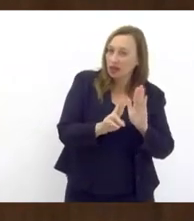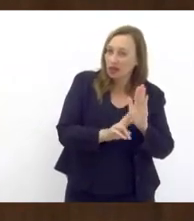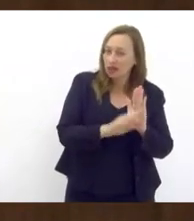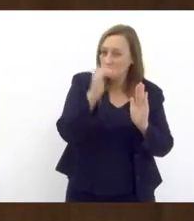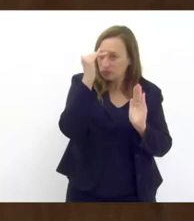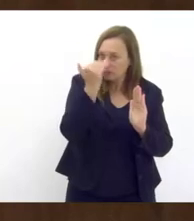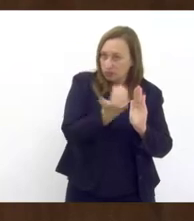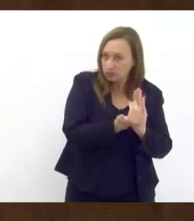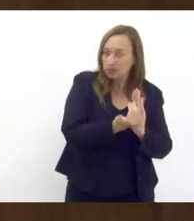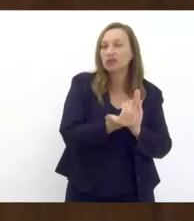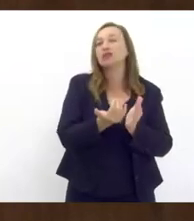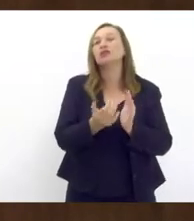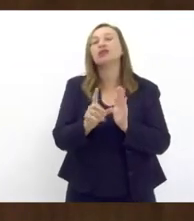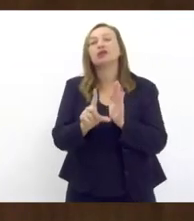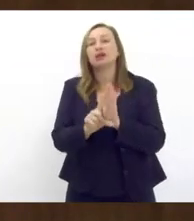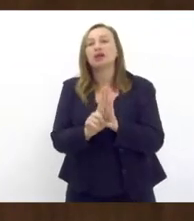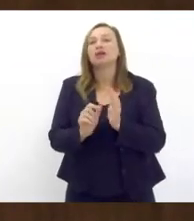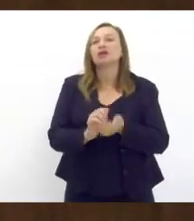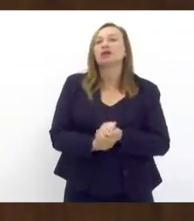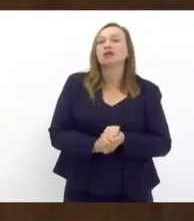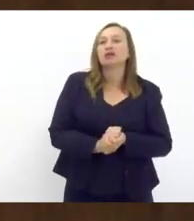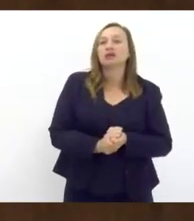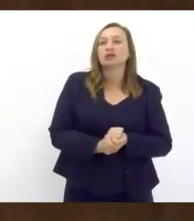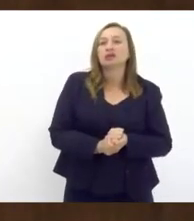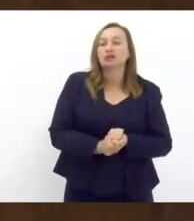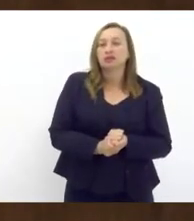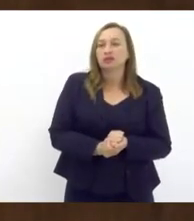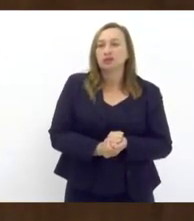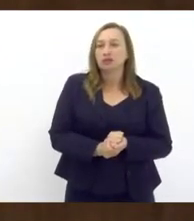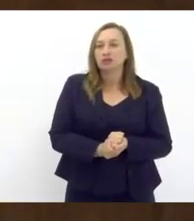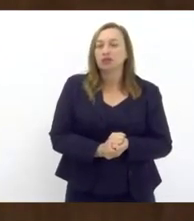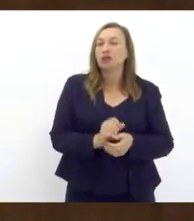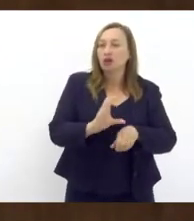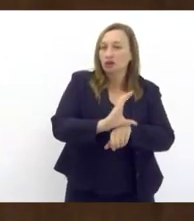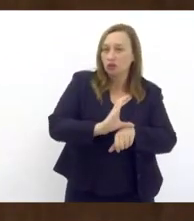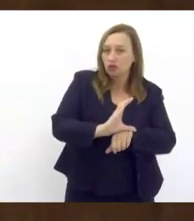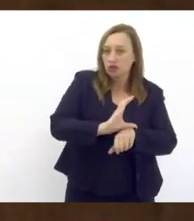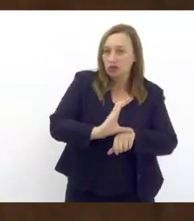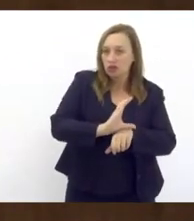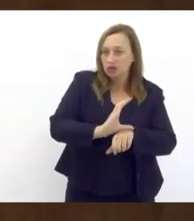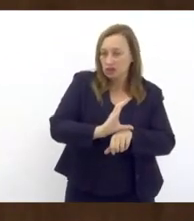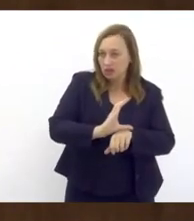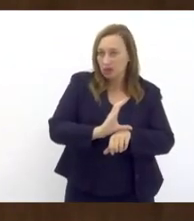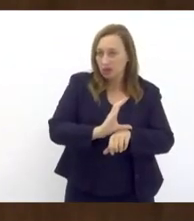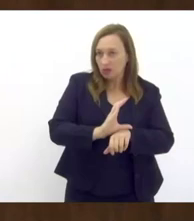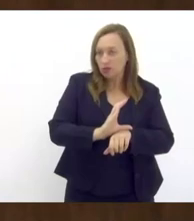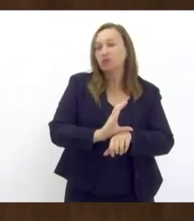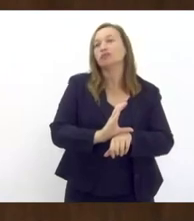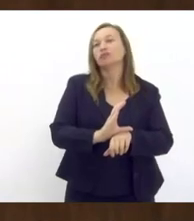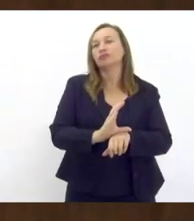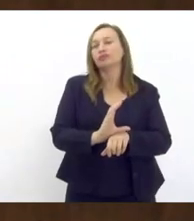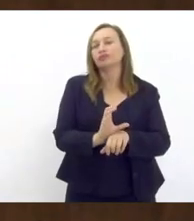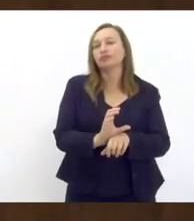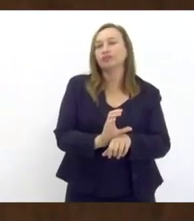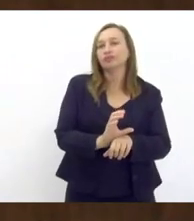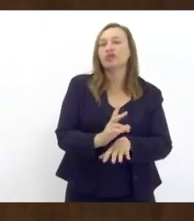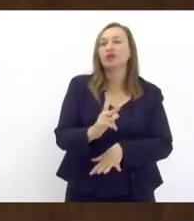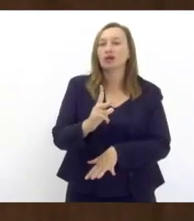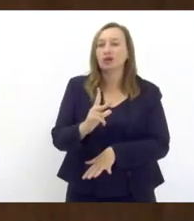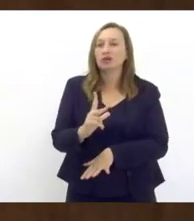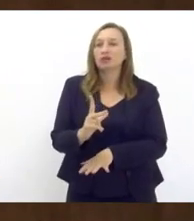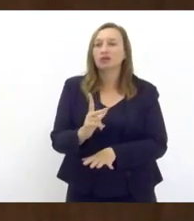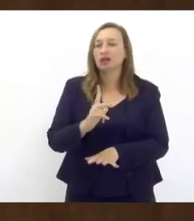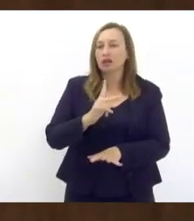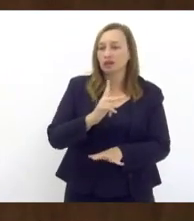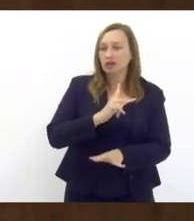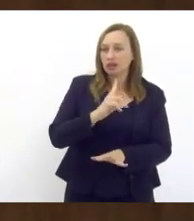da transgressão que cometeram, passe para além do que a Constituição determina, passe para além daquilo que a própria lei